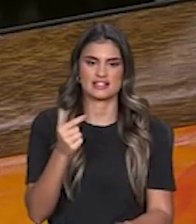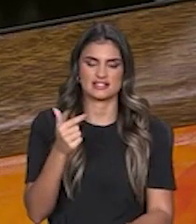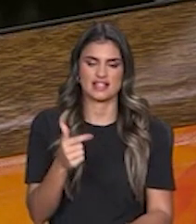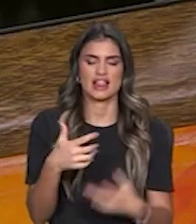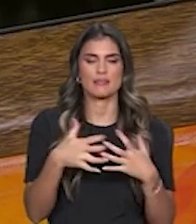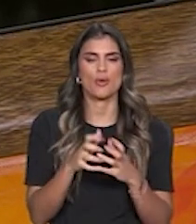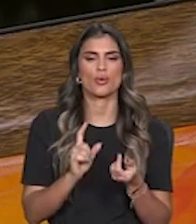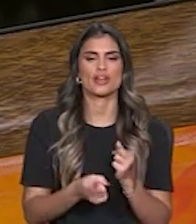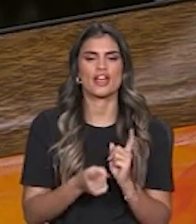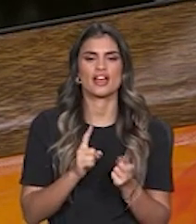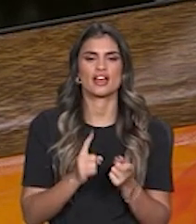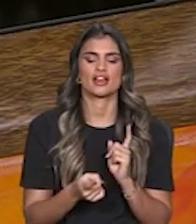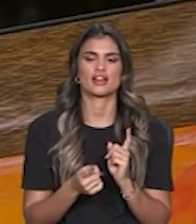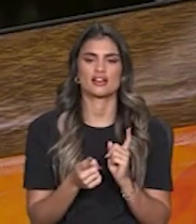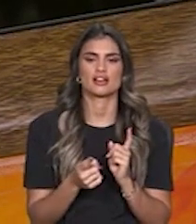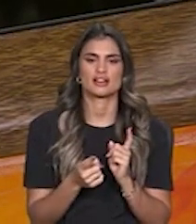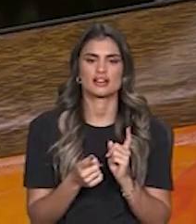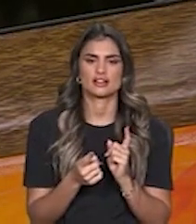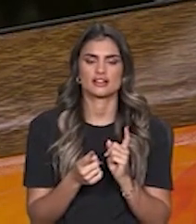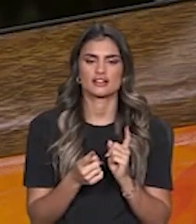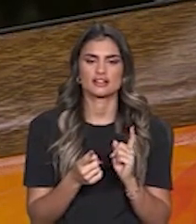quê? O que é um zeste? É só uma tira.